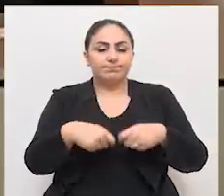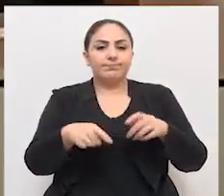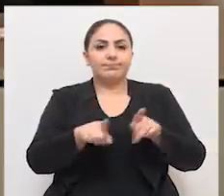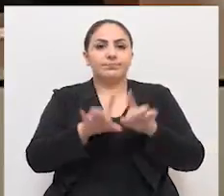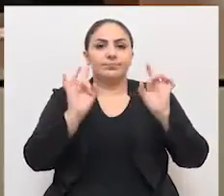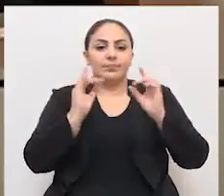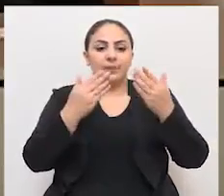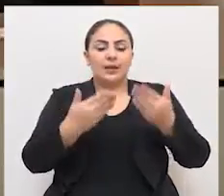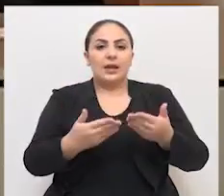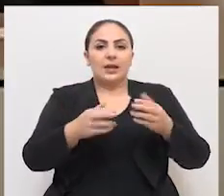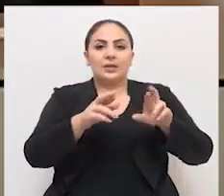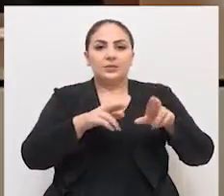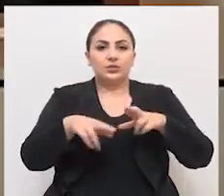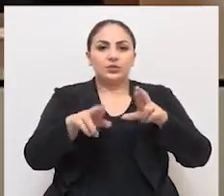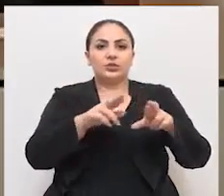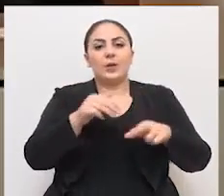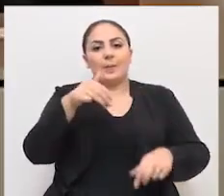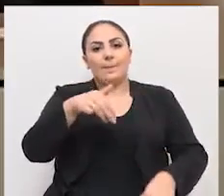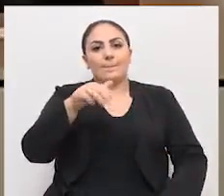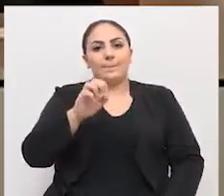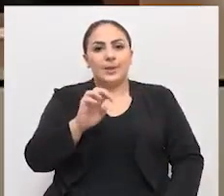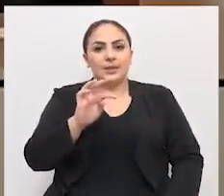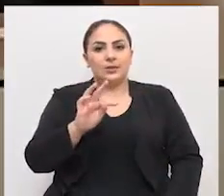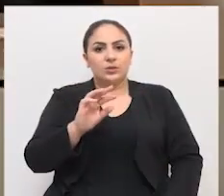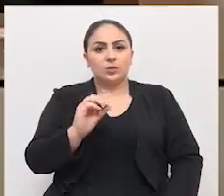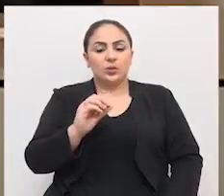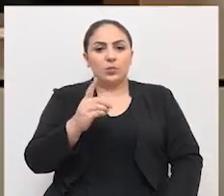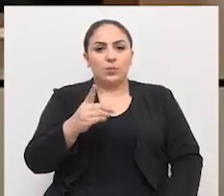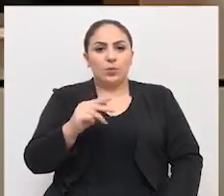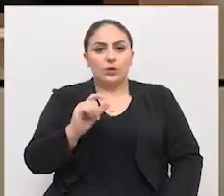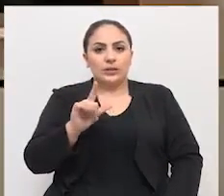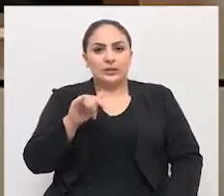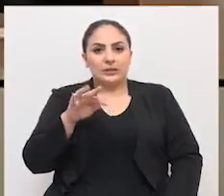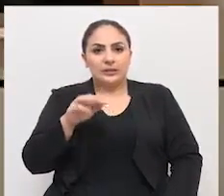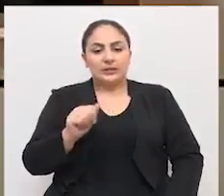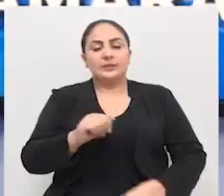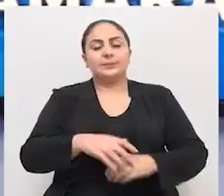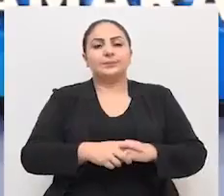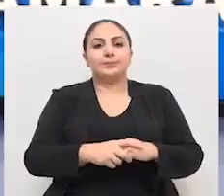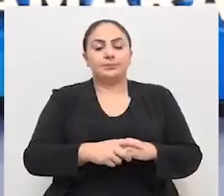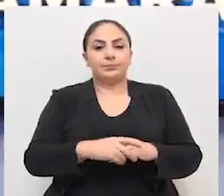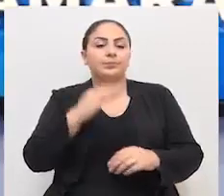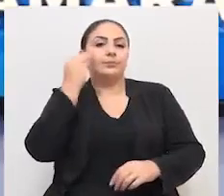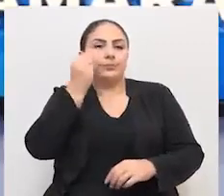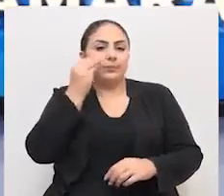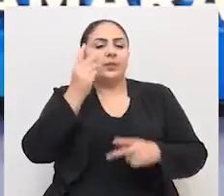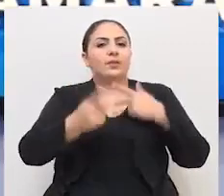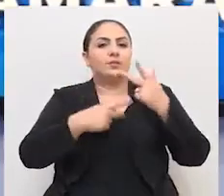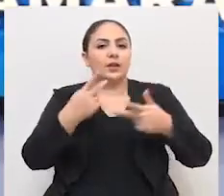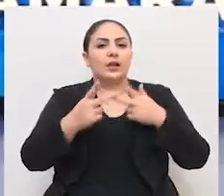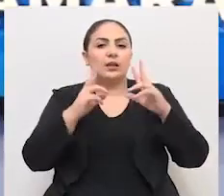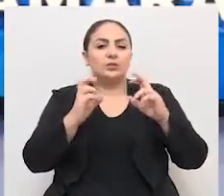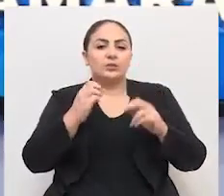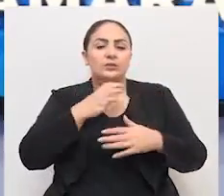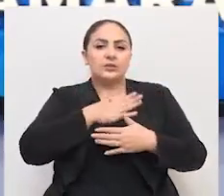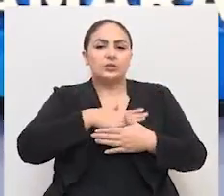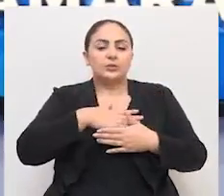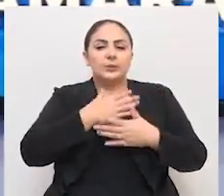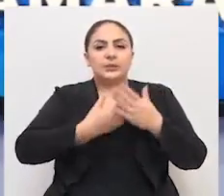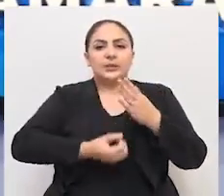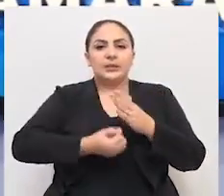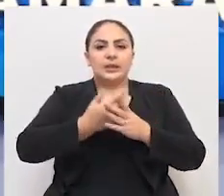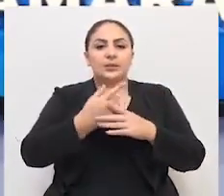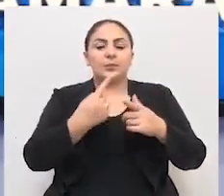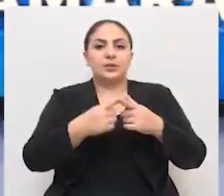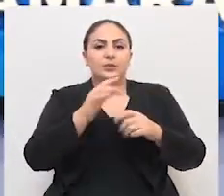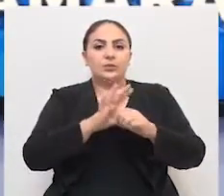demandados, especialmente na região metropolitana e na metade norte do estado. Psicólogas falam sobre sentimentos